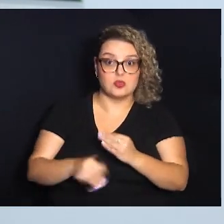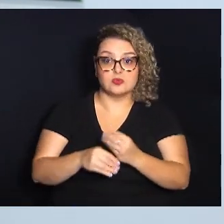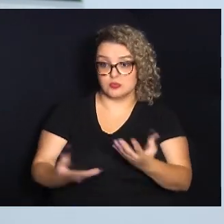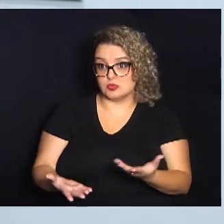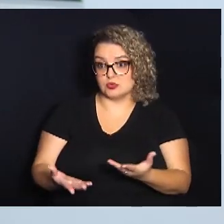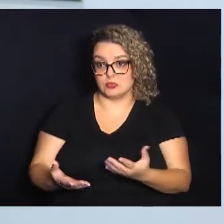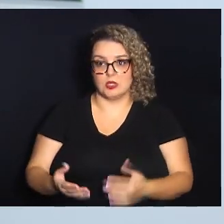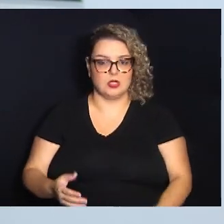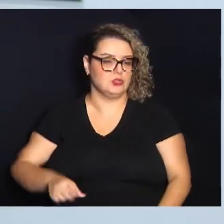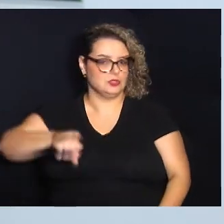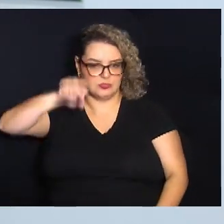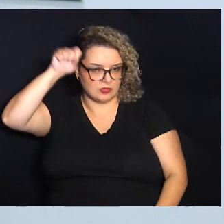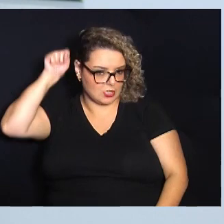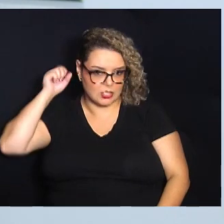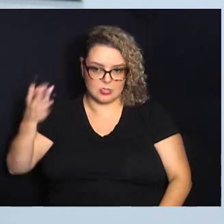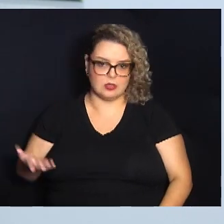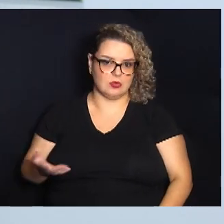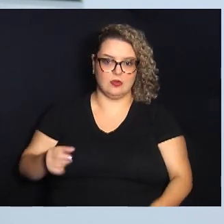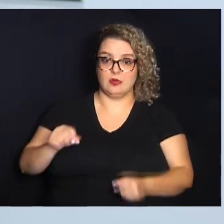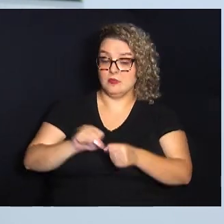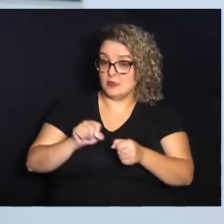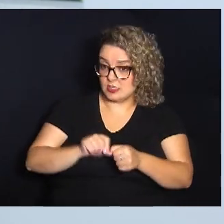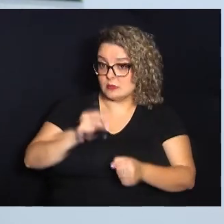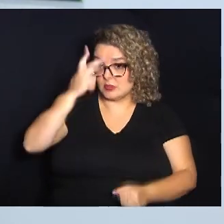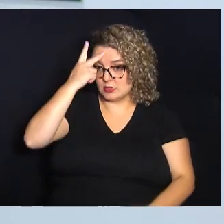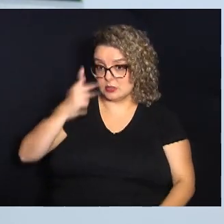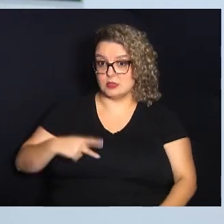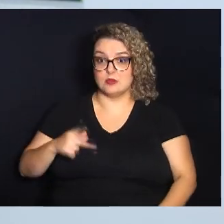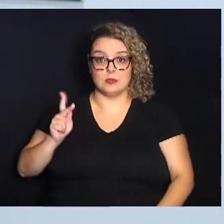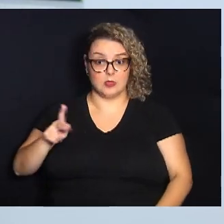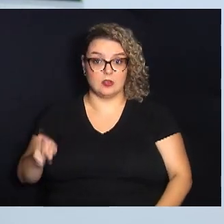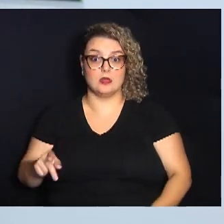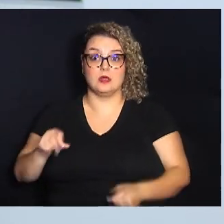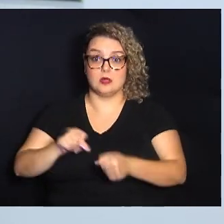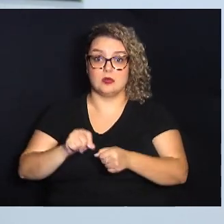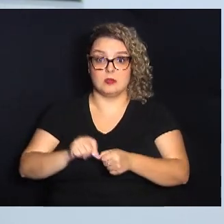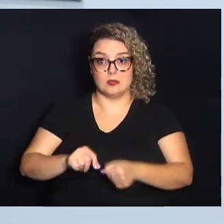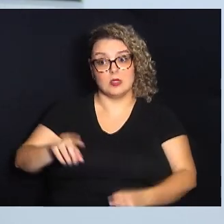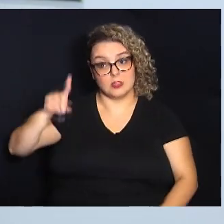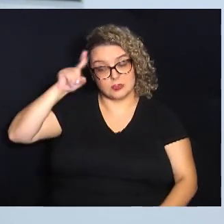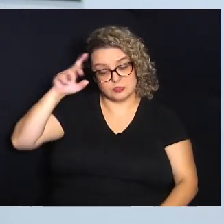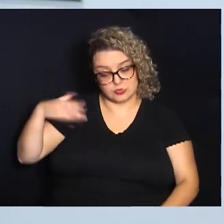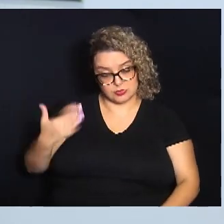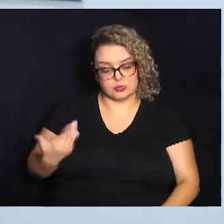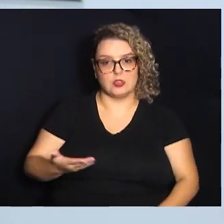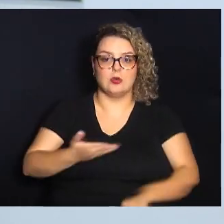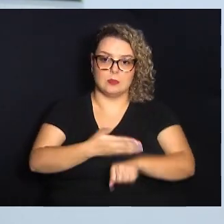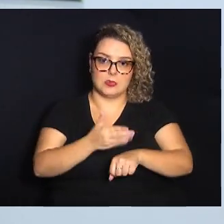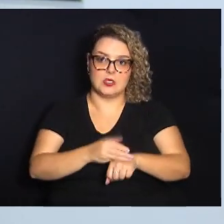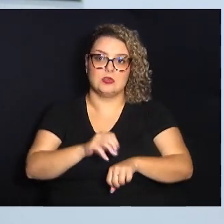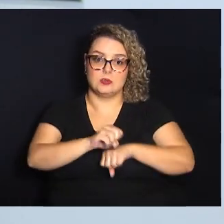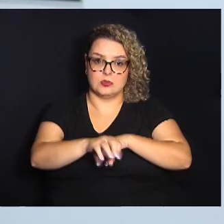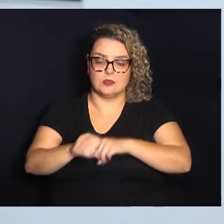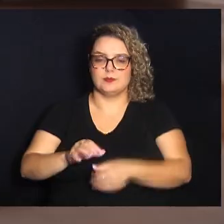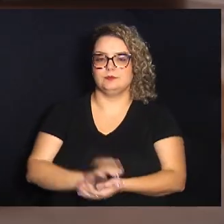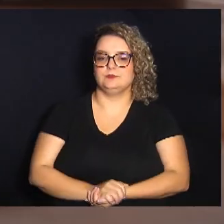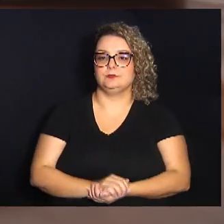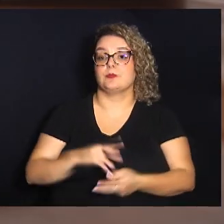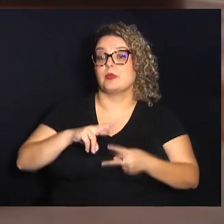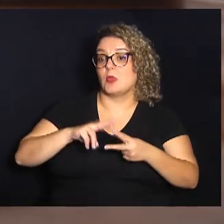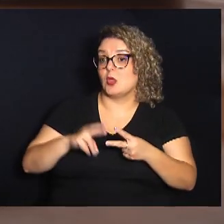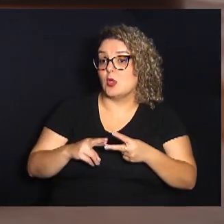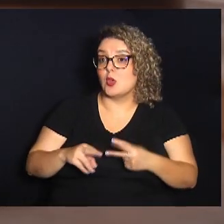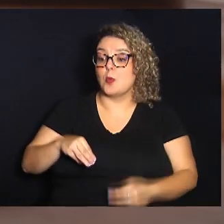exercícios complementares, tanto de vestibulares quanto feitos pelos professores, que fazem você colocar na prática aquilo que foi dito na aula.